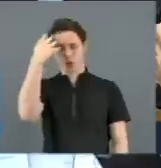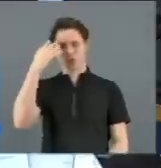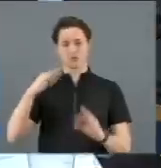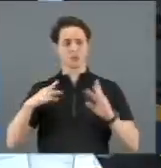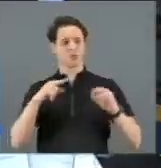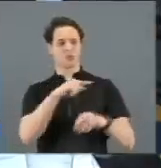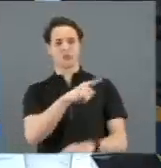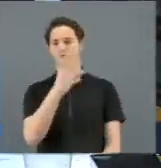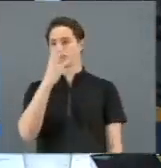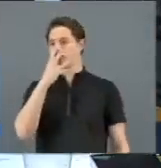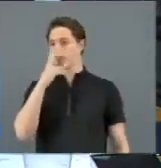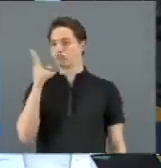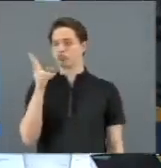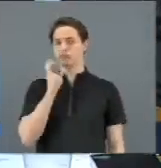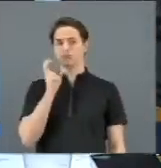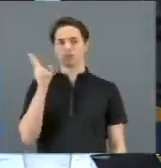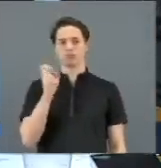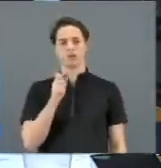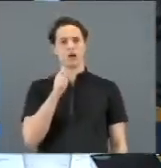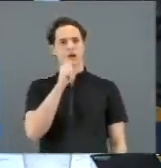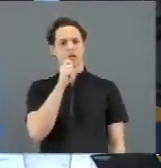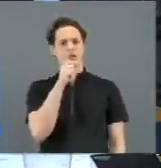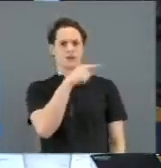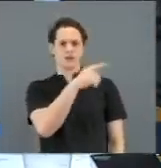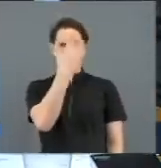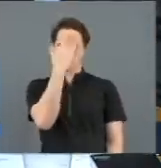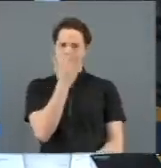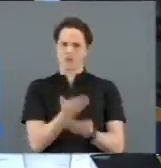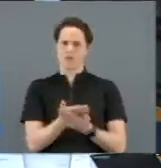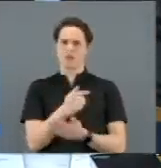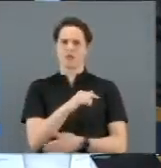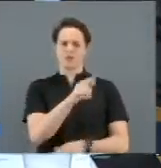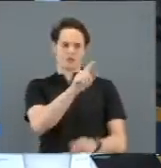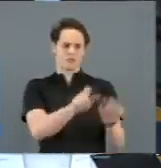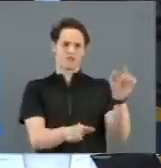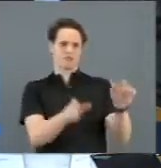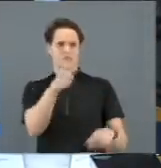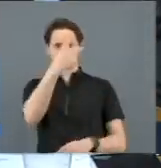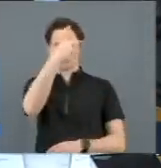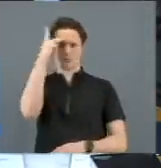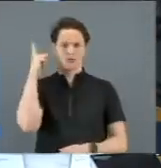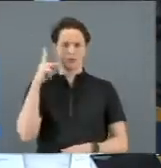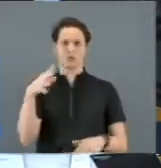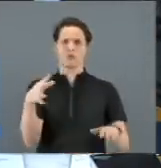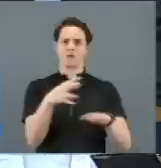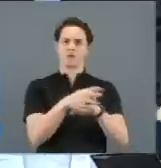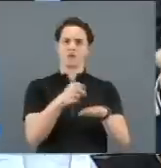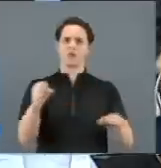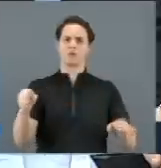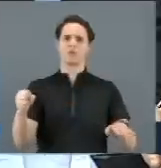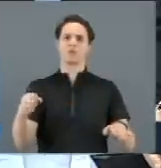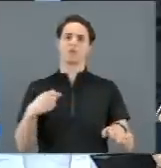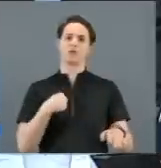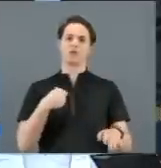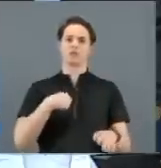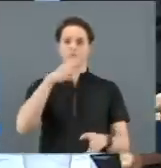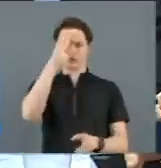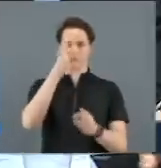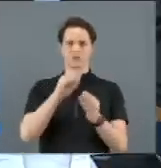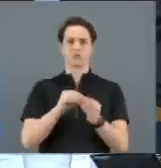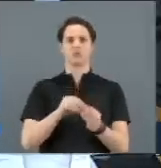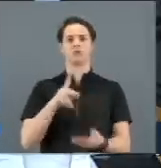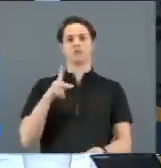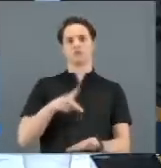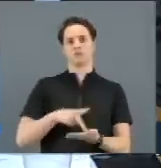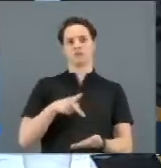ouviu, e ainda assim acreditar que essas pessoas queriam dar um golpe, eu chego à conclusão, de